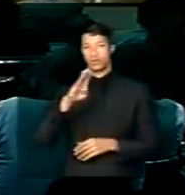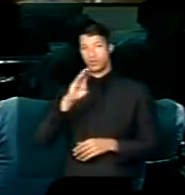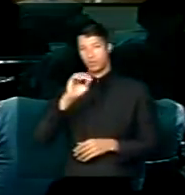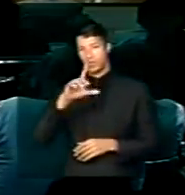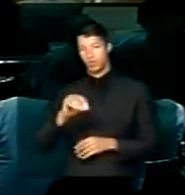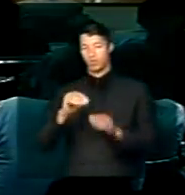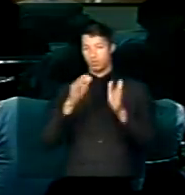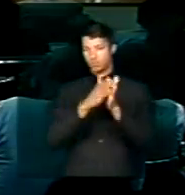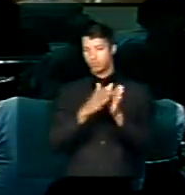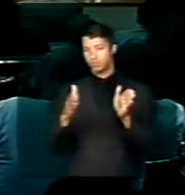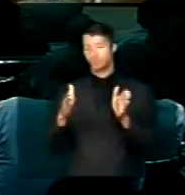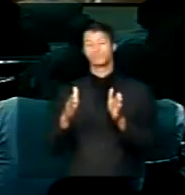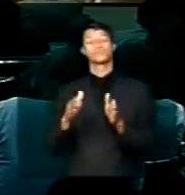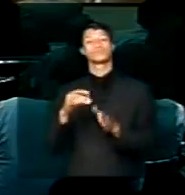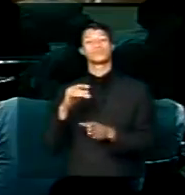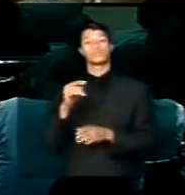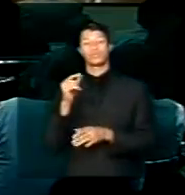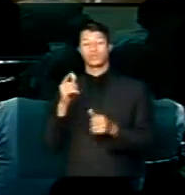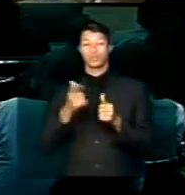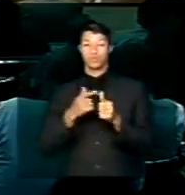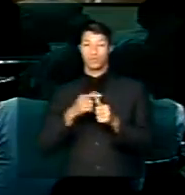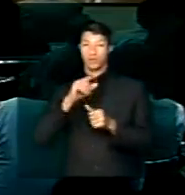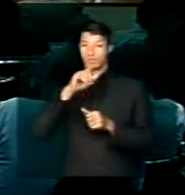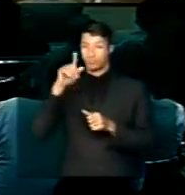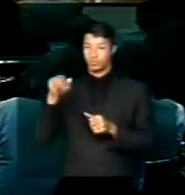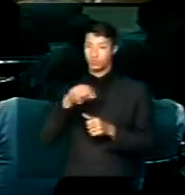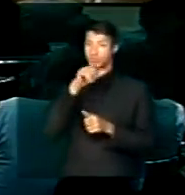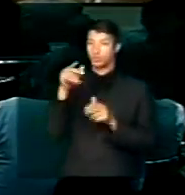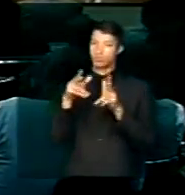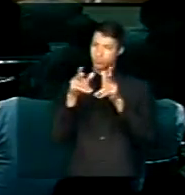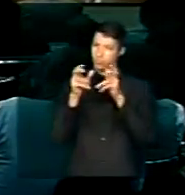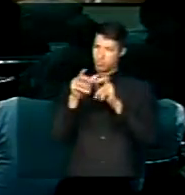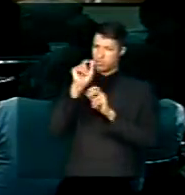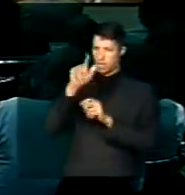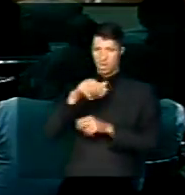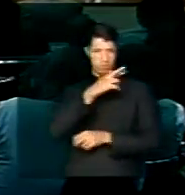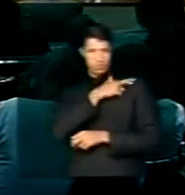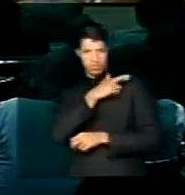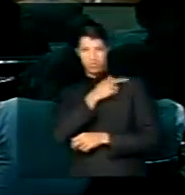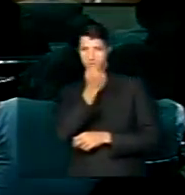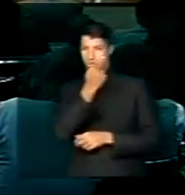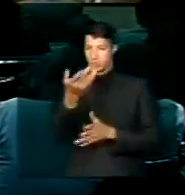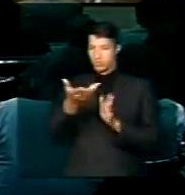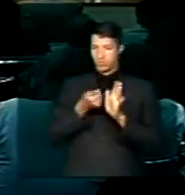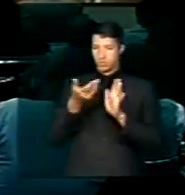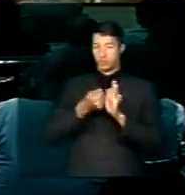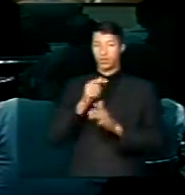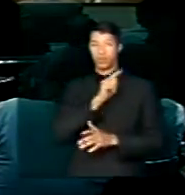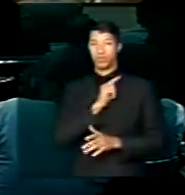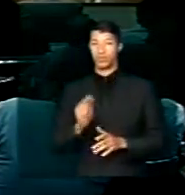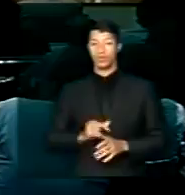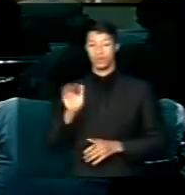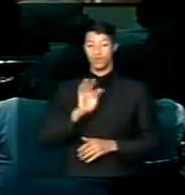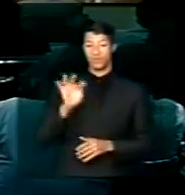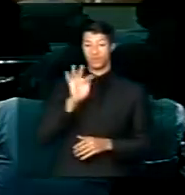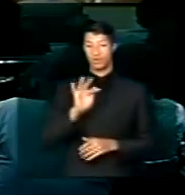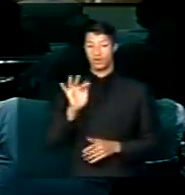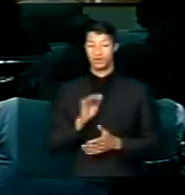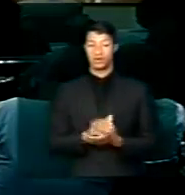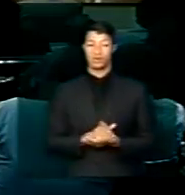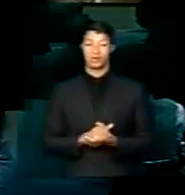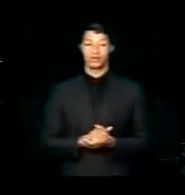Brasil da seguinte forma. No primeiro círculo, a gente vê quem é responsável por cada arrecadação. Então, o governo federal hoje é responsável